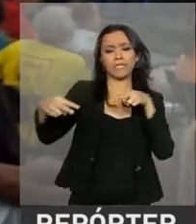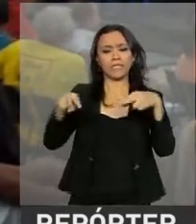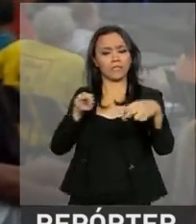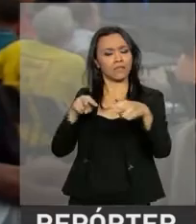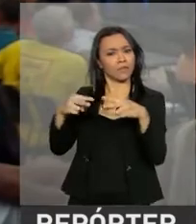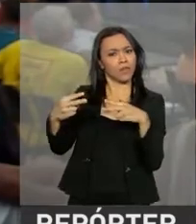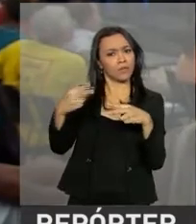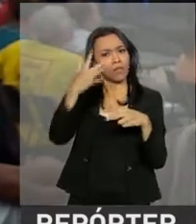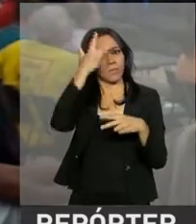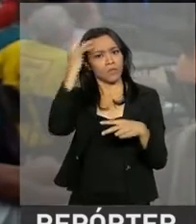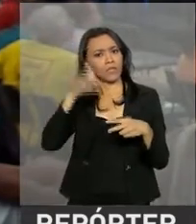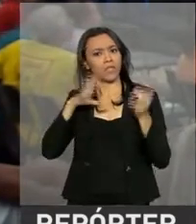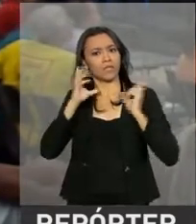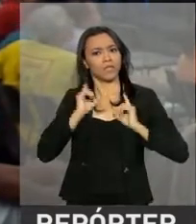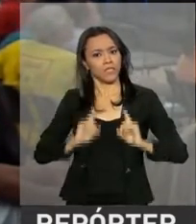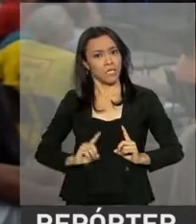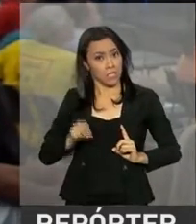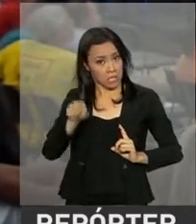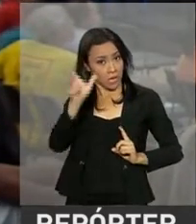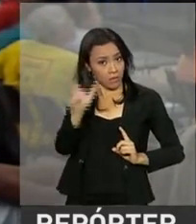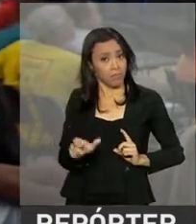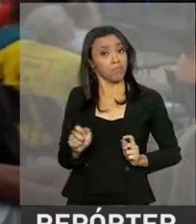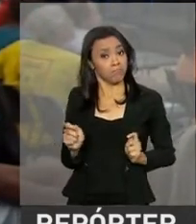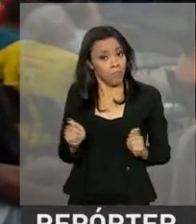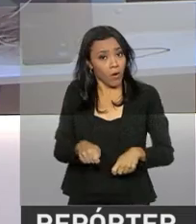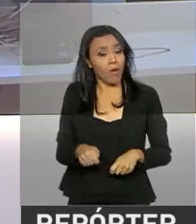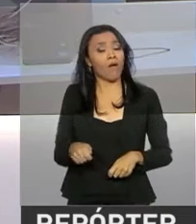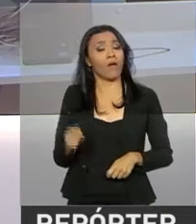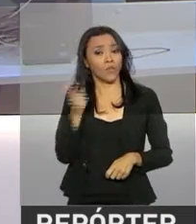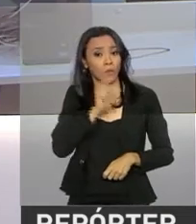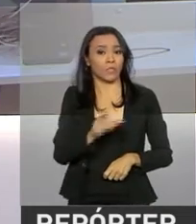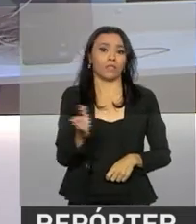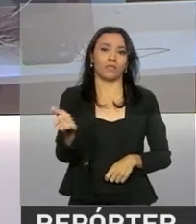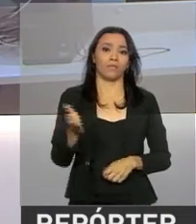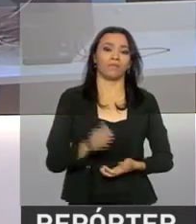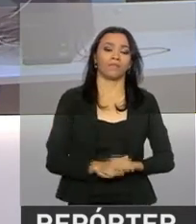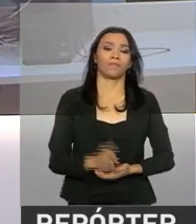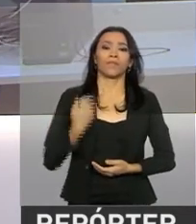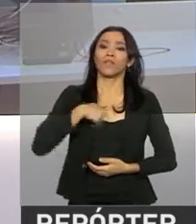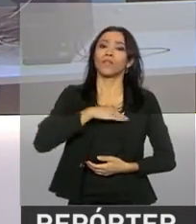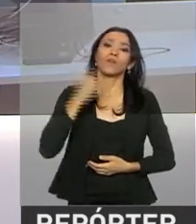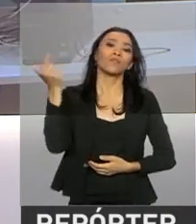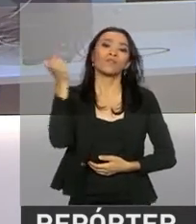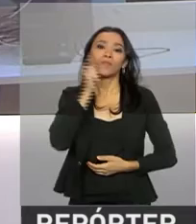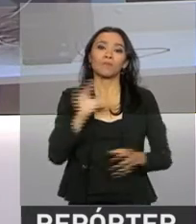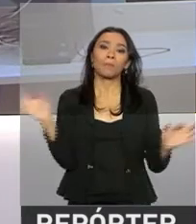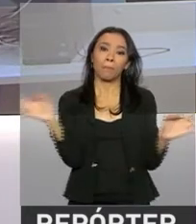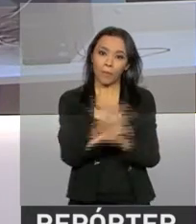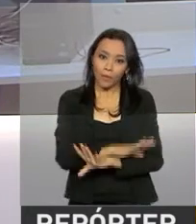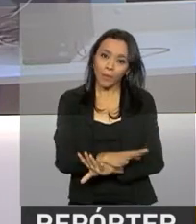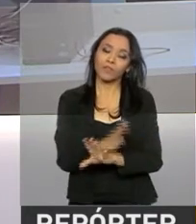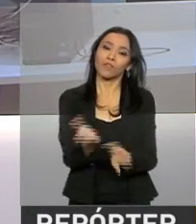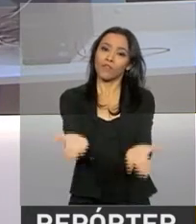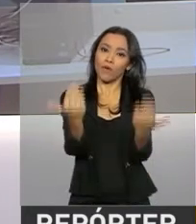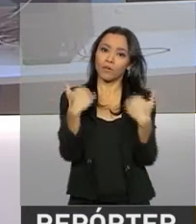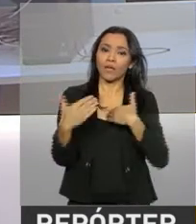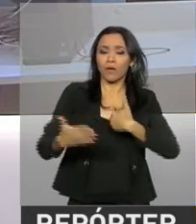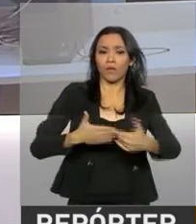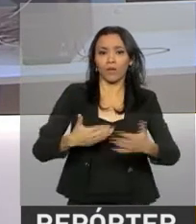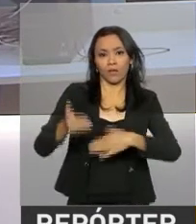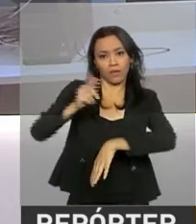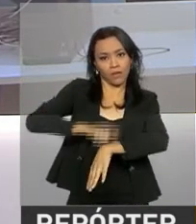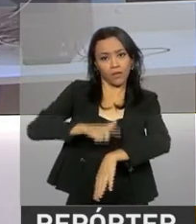pessoa com deficiência que ela pode conquistar. Bom, e nós ficamos por aqui. Podemos voltar a qualquer momento com